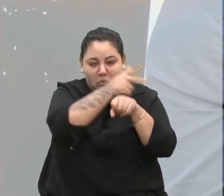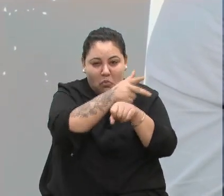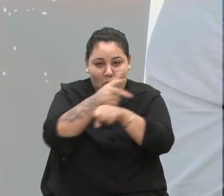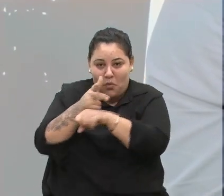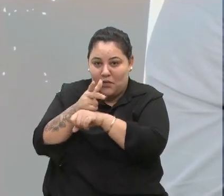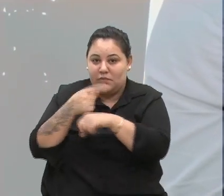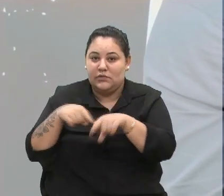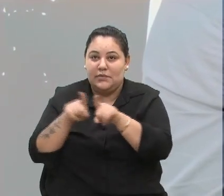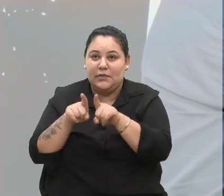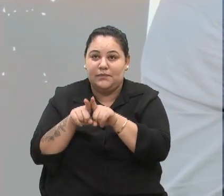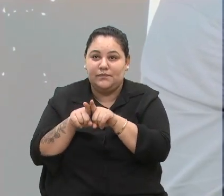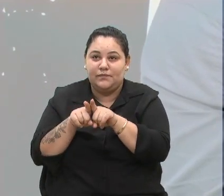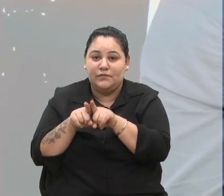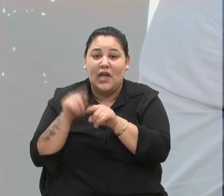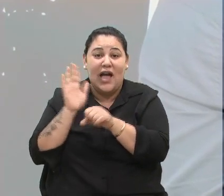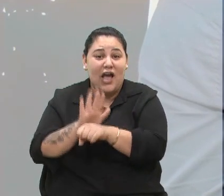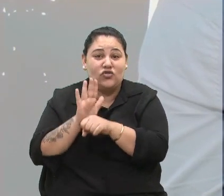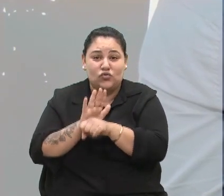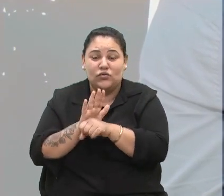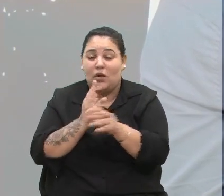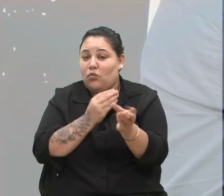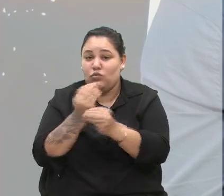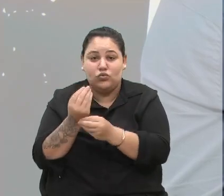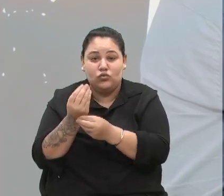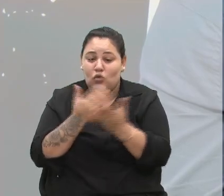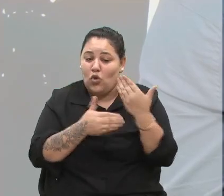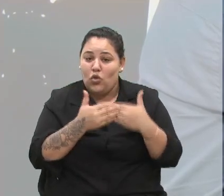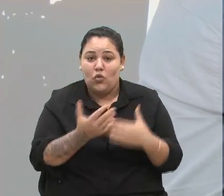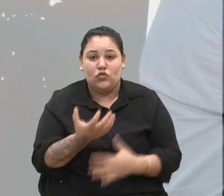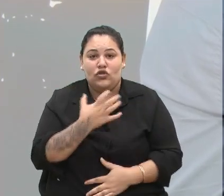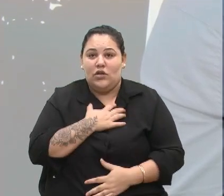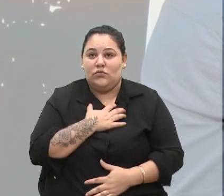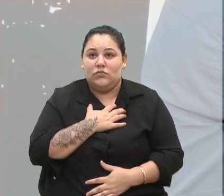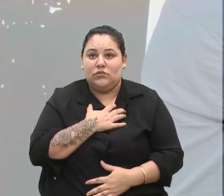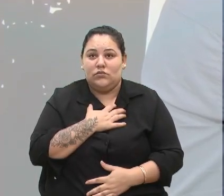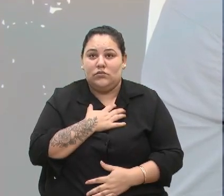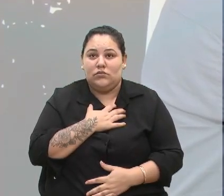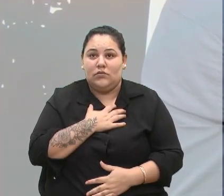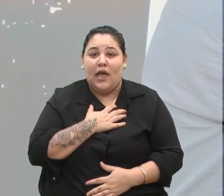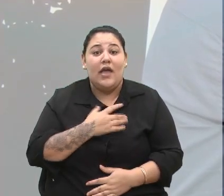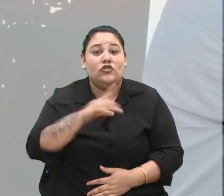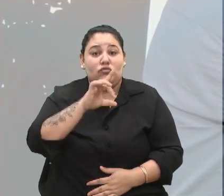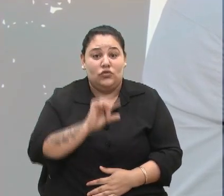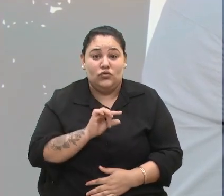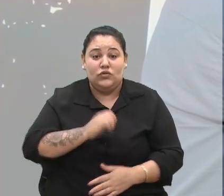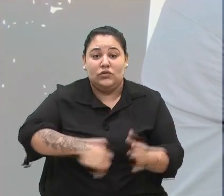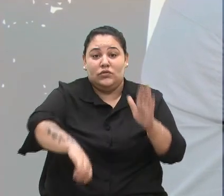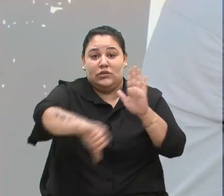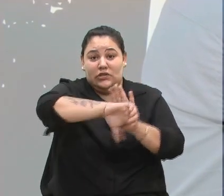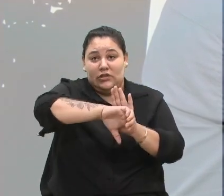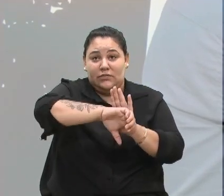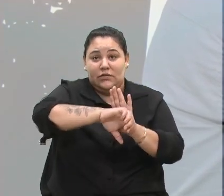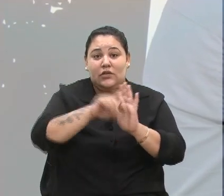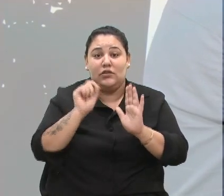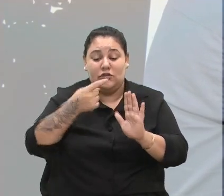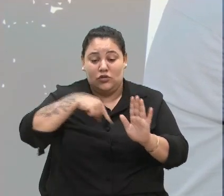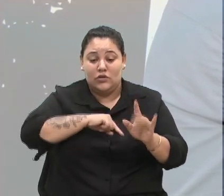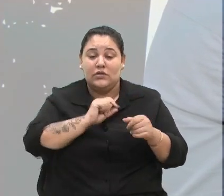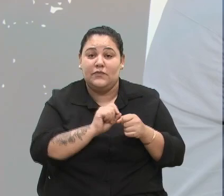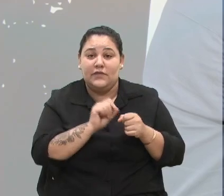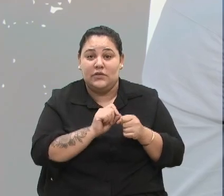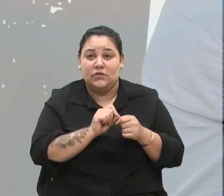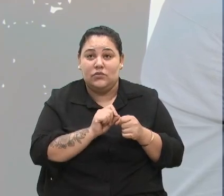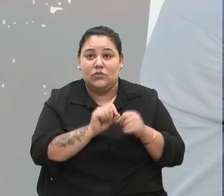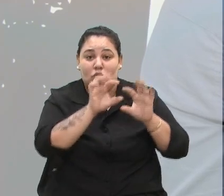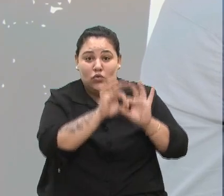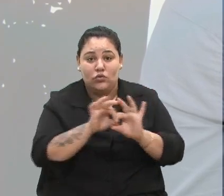né? O monitoramento ele ajuda de todas as formas, a diminuir também o índice de criminalidade, e é o que nós estamos fazendo. Linkando essas 3